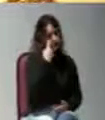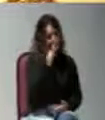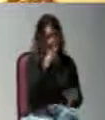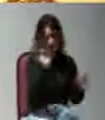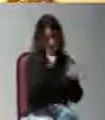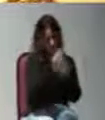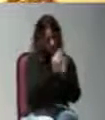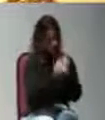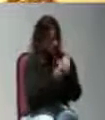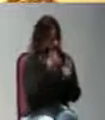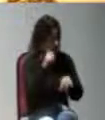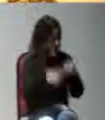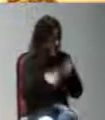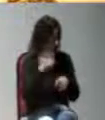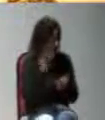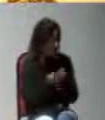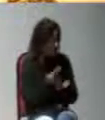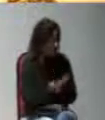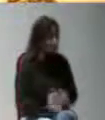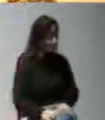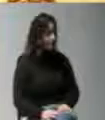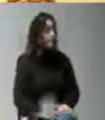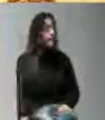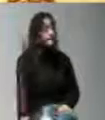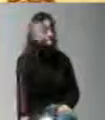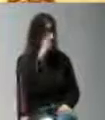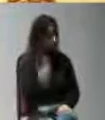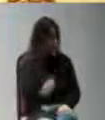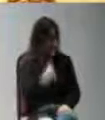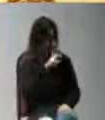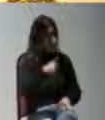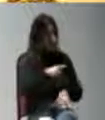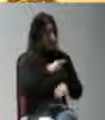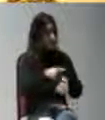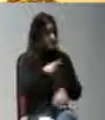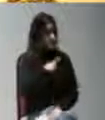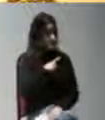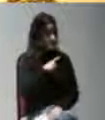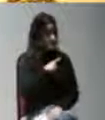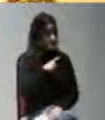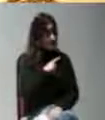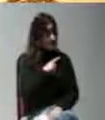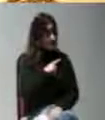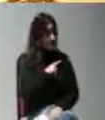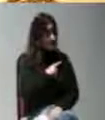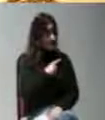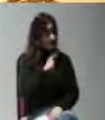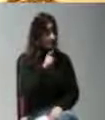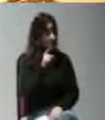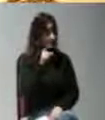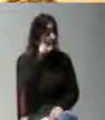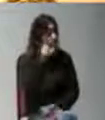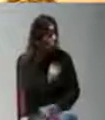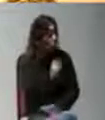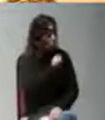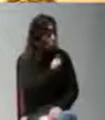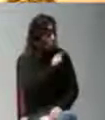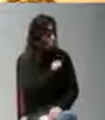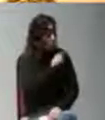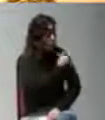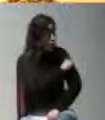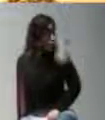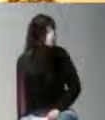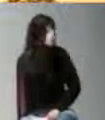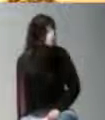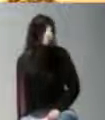aula. O Brasil é um dos países que tem o menor número de estudantes universitários no mundo em relação à sua população